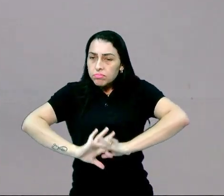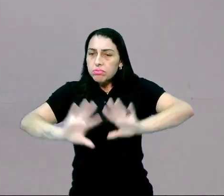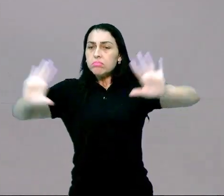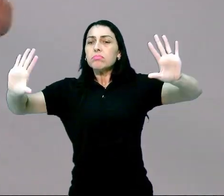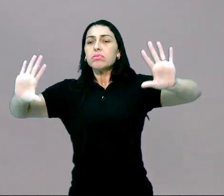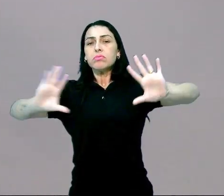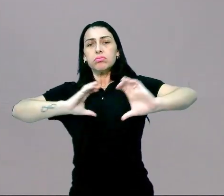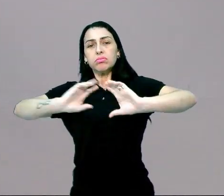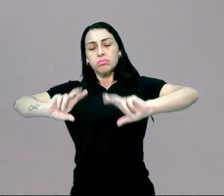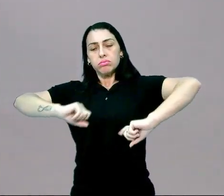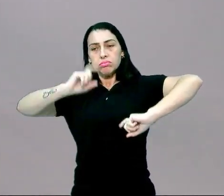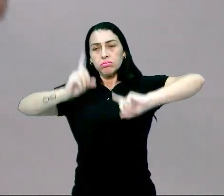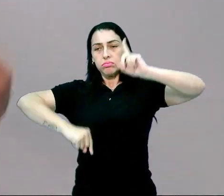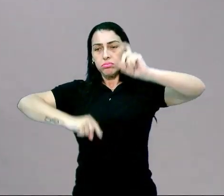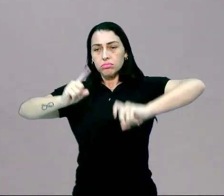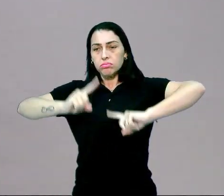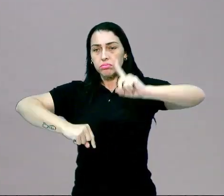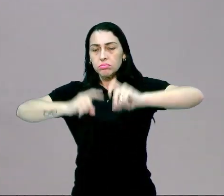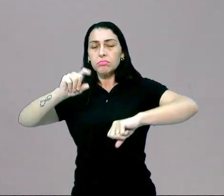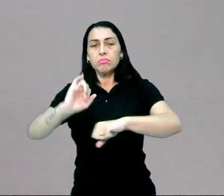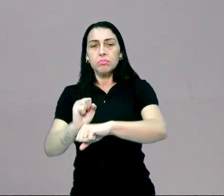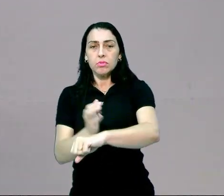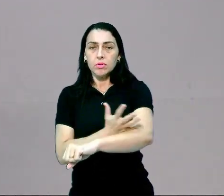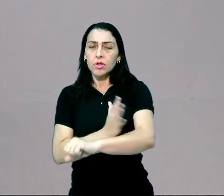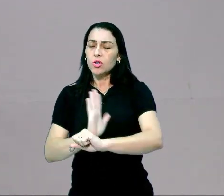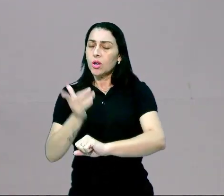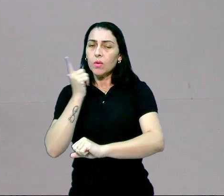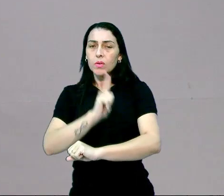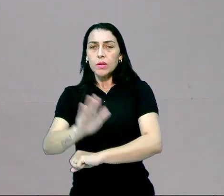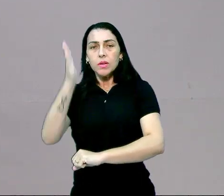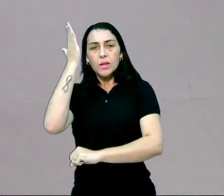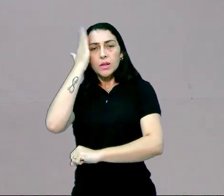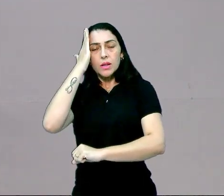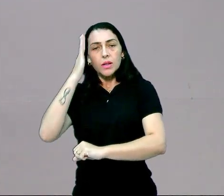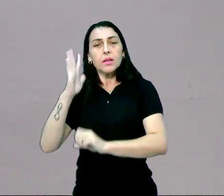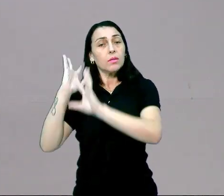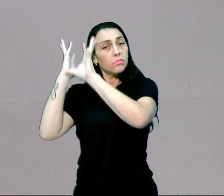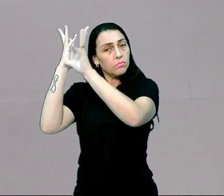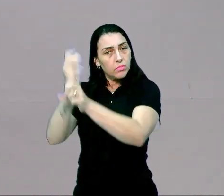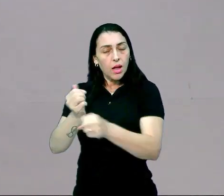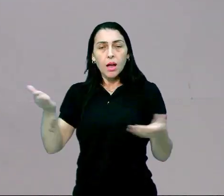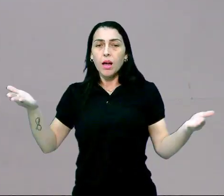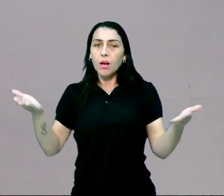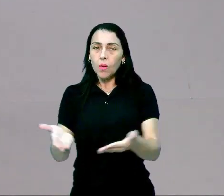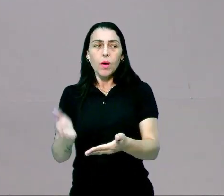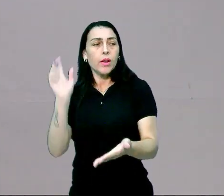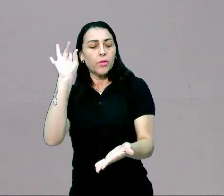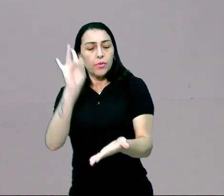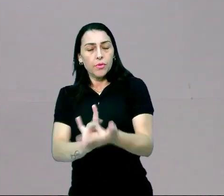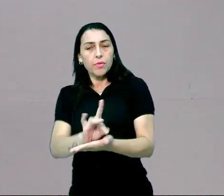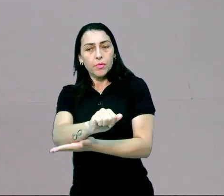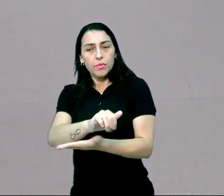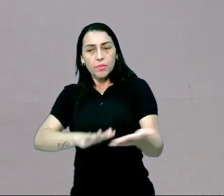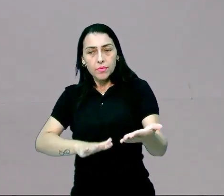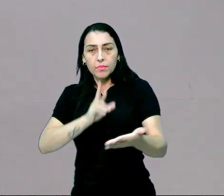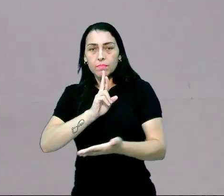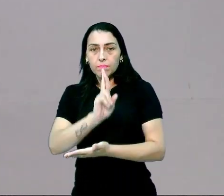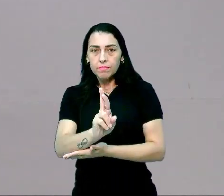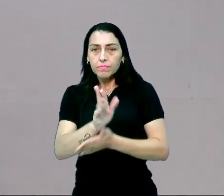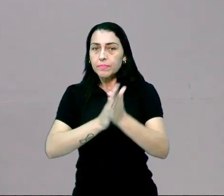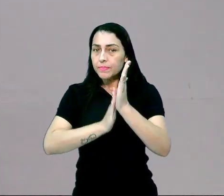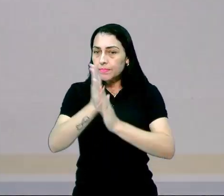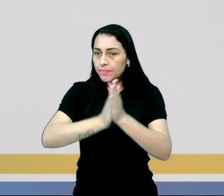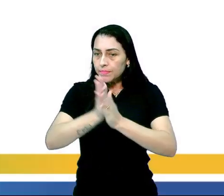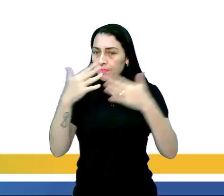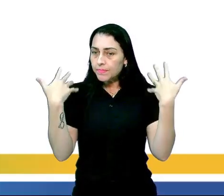libertação, expressão, emoção e tudo mais. E já que a gente conseguiu compreender e recapitular tudo isso, agora a gente vai efetivamente ir botar a mão na